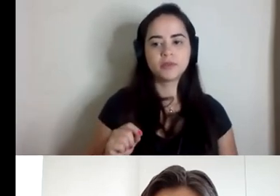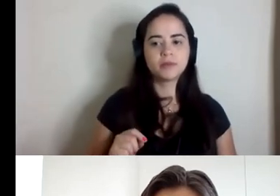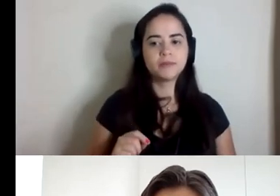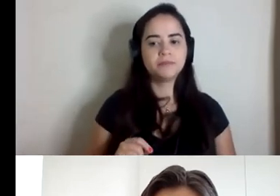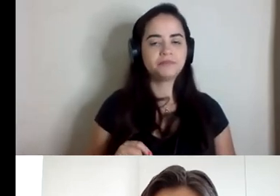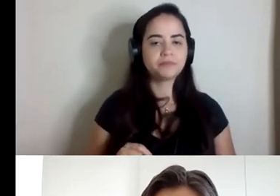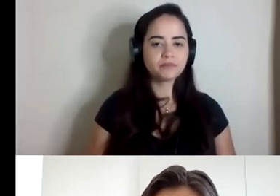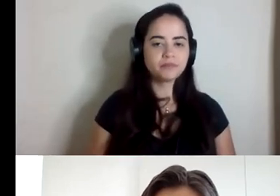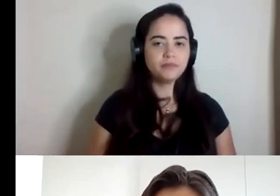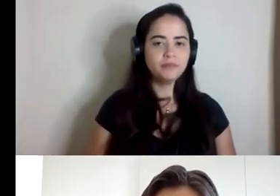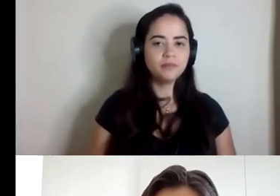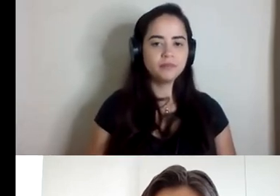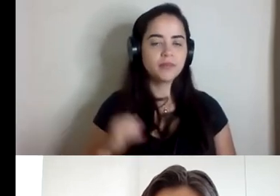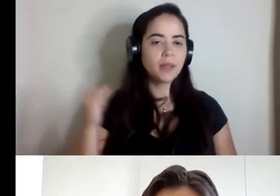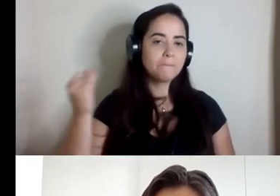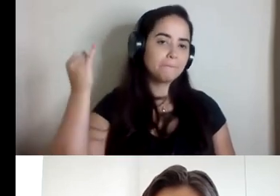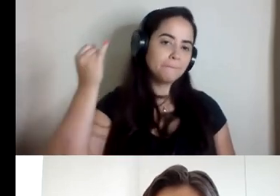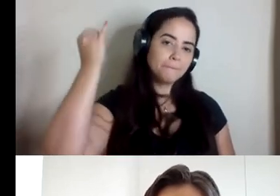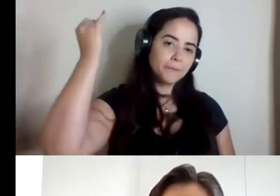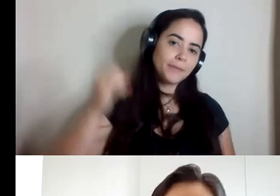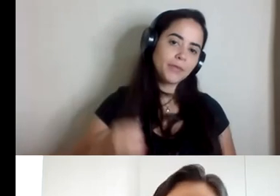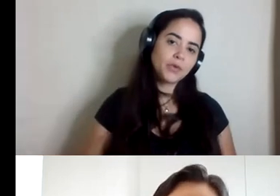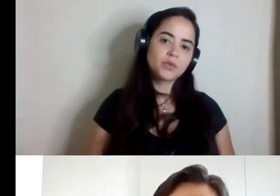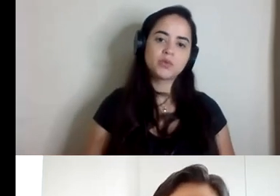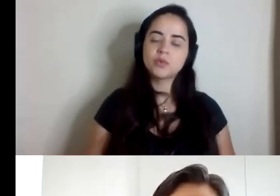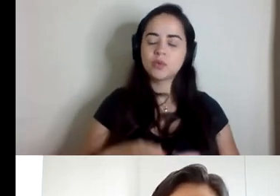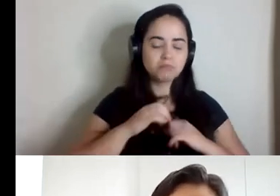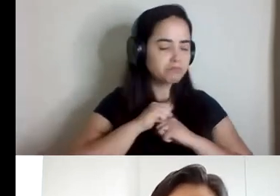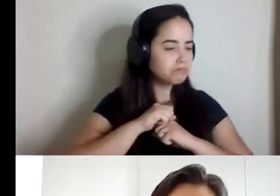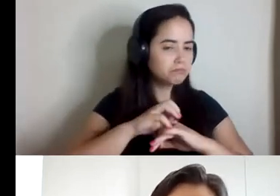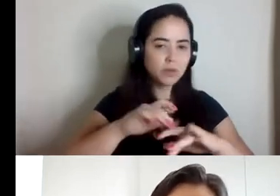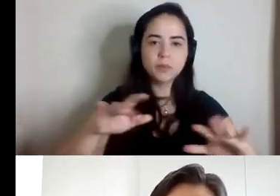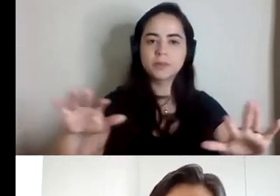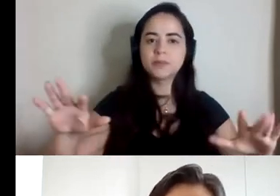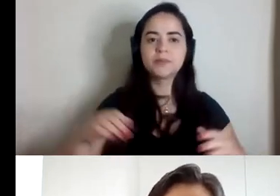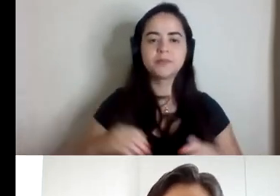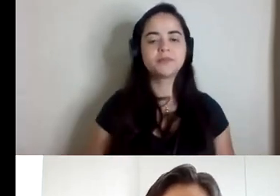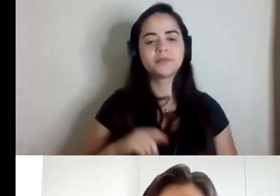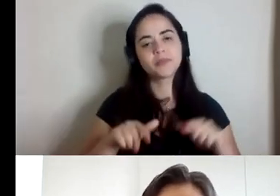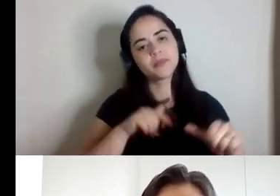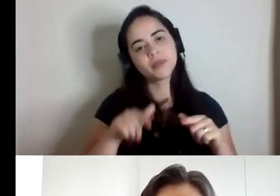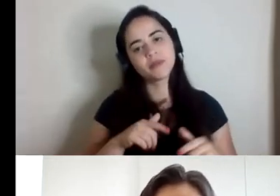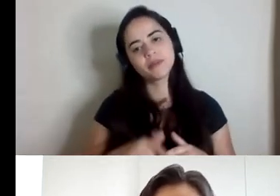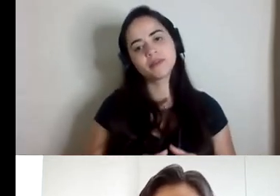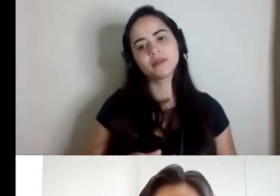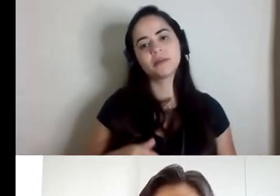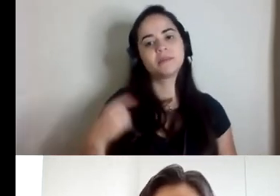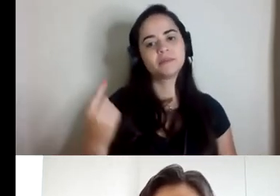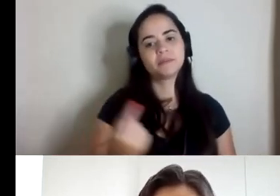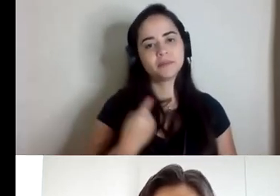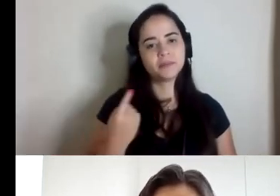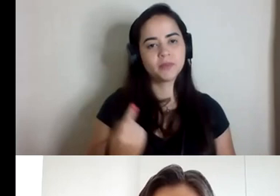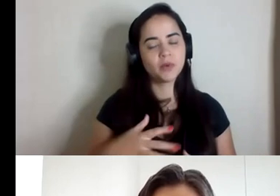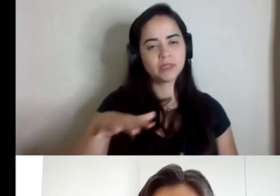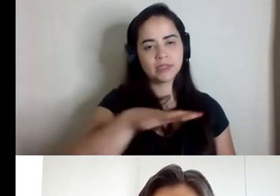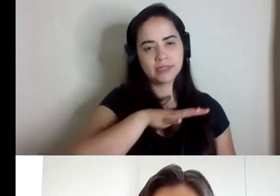discussões possam trazer aí importantes reverberações, né, importantes frutos para esse campo da EPT. Né?